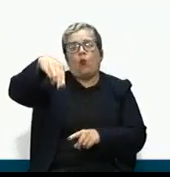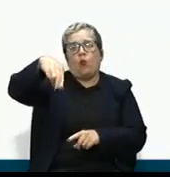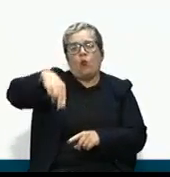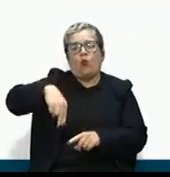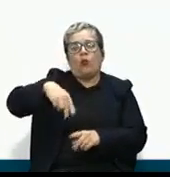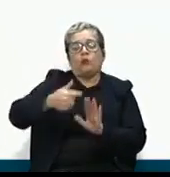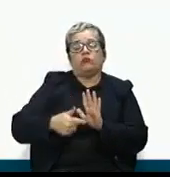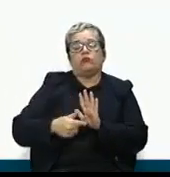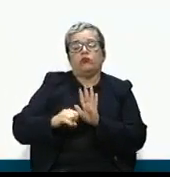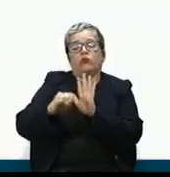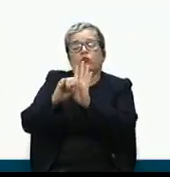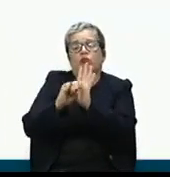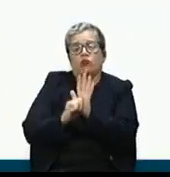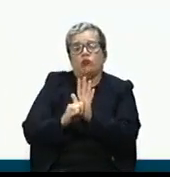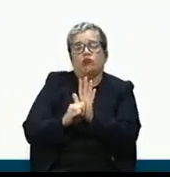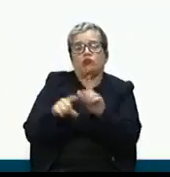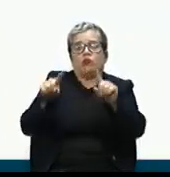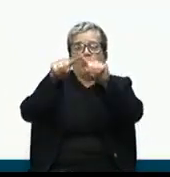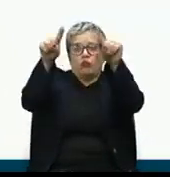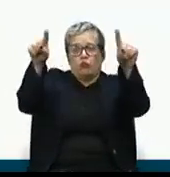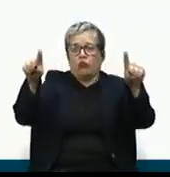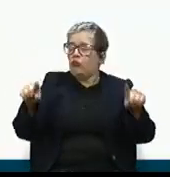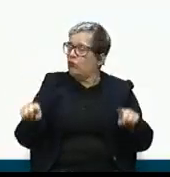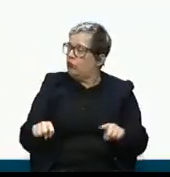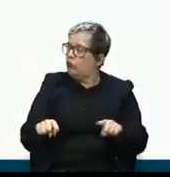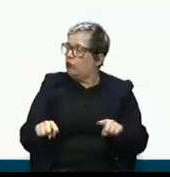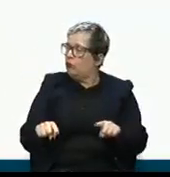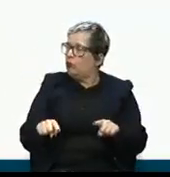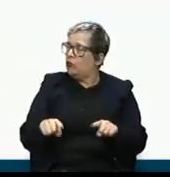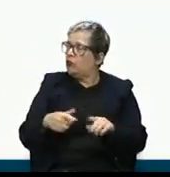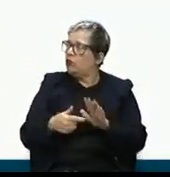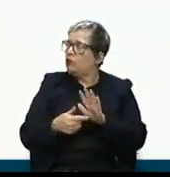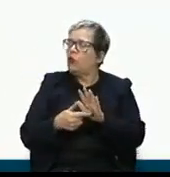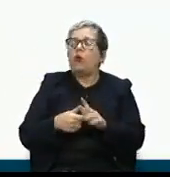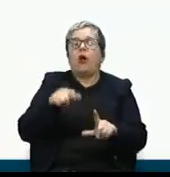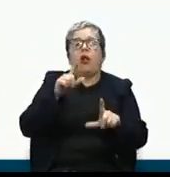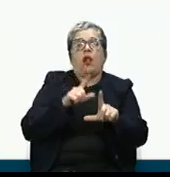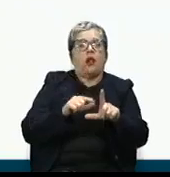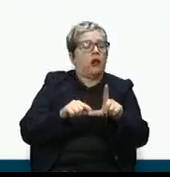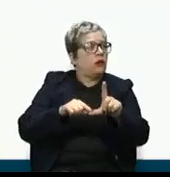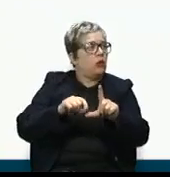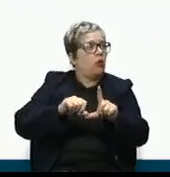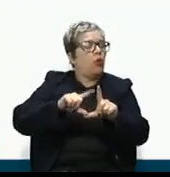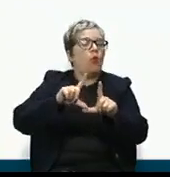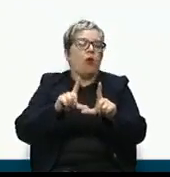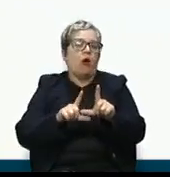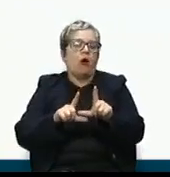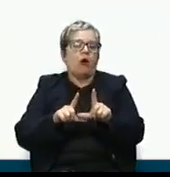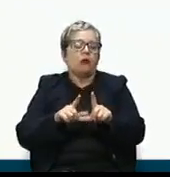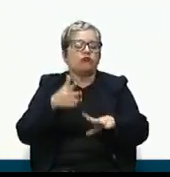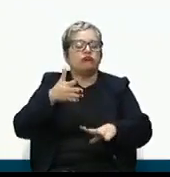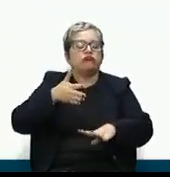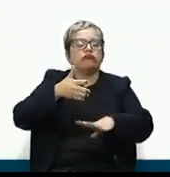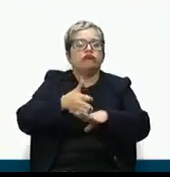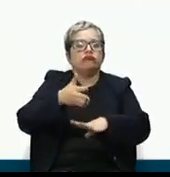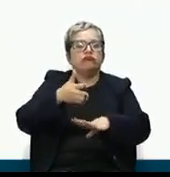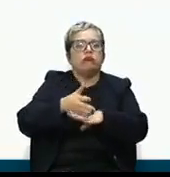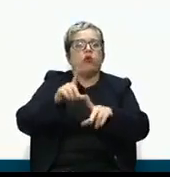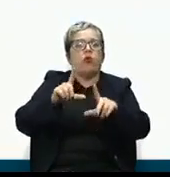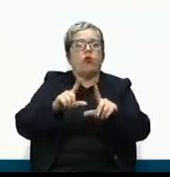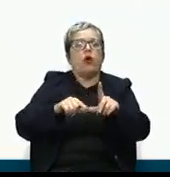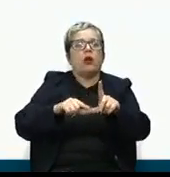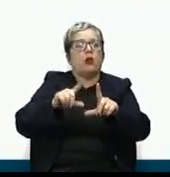a indicação da matriz, normalmente é indicada a matriz com letra maiúscula e as suas entradas com a